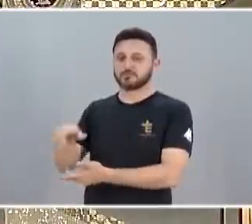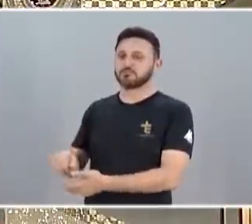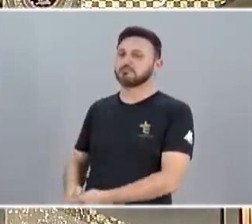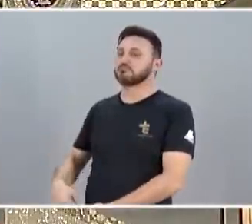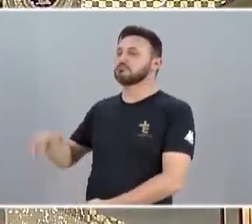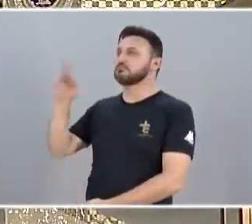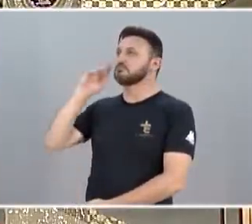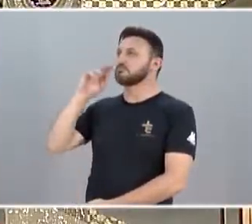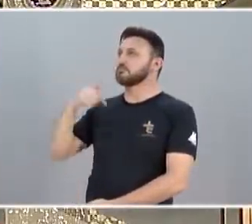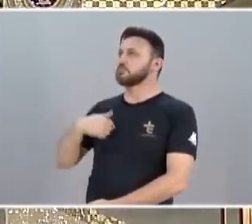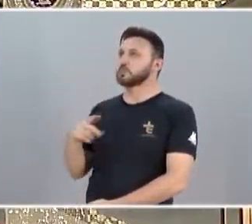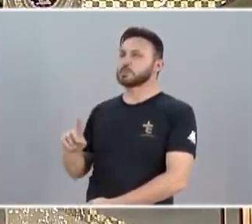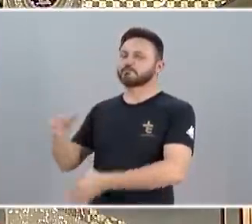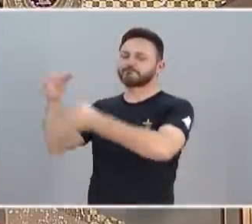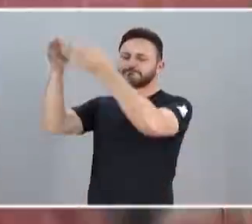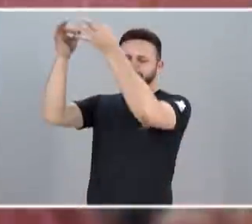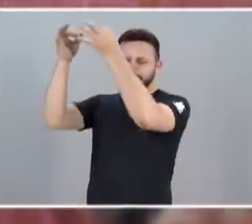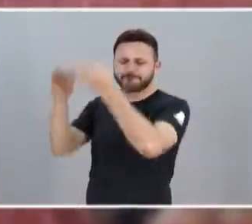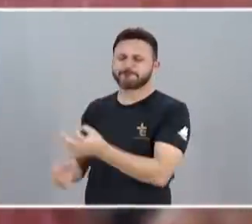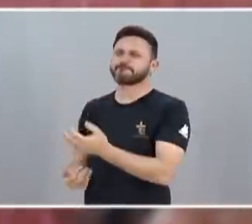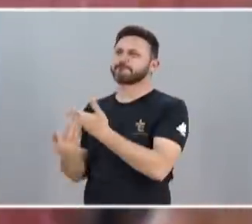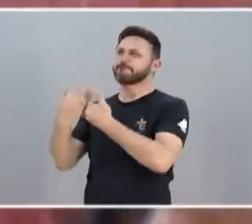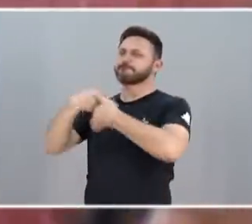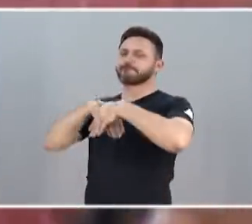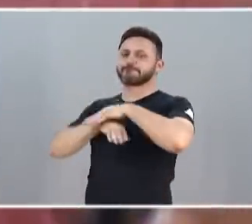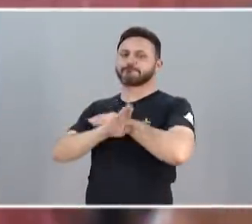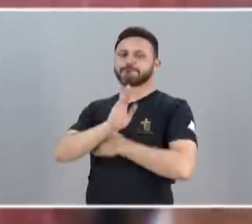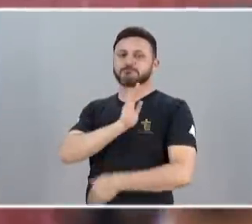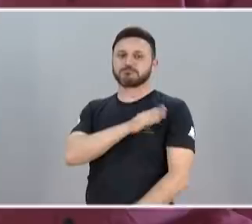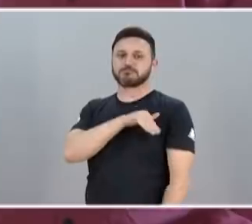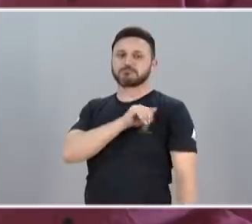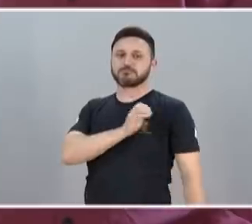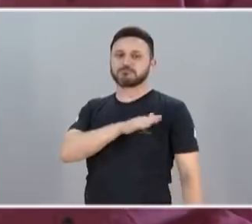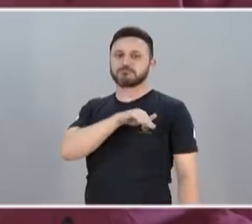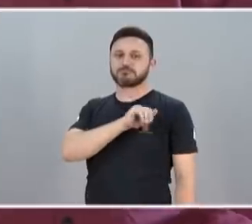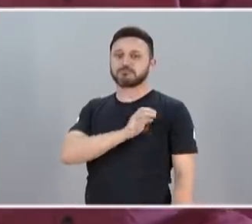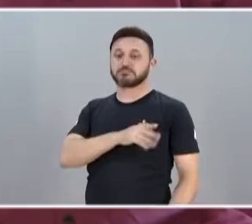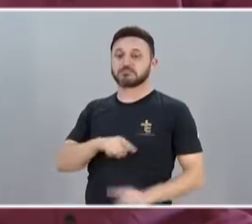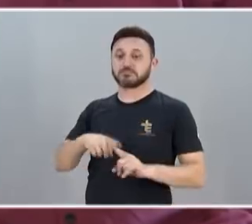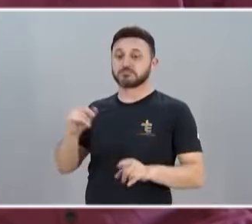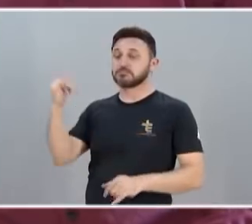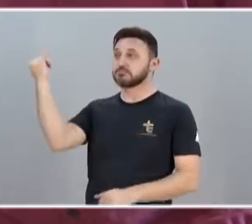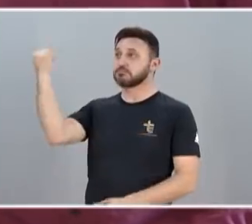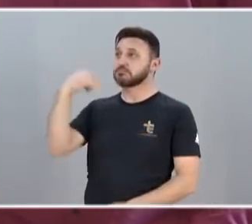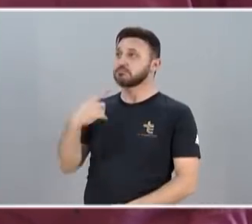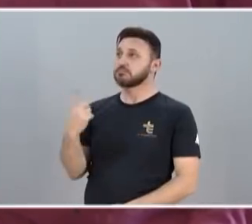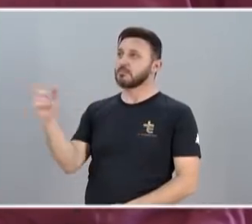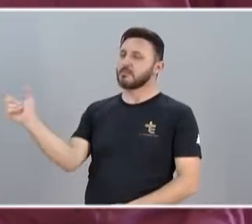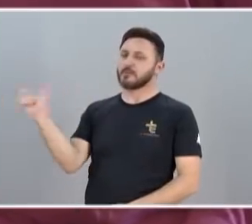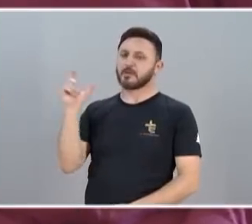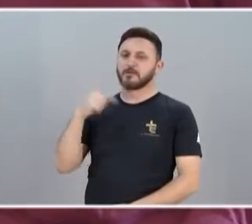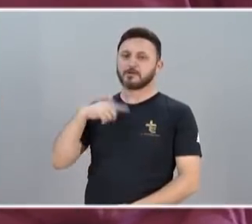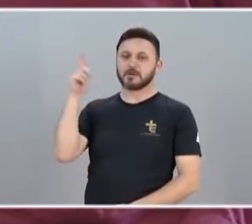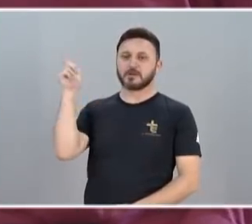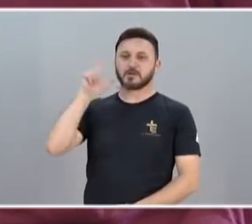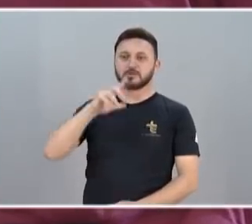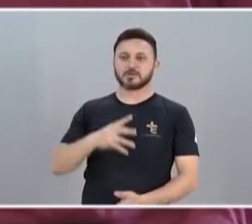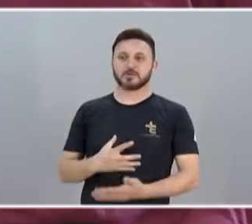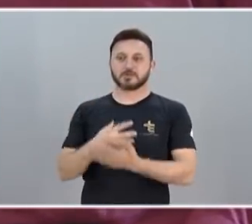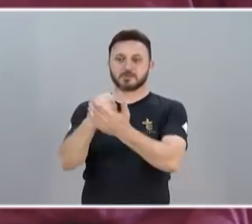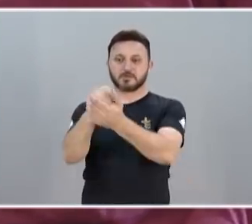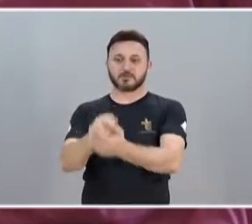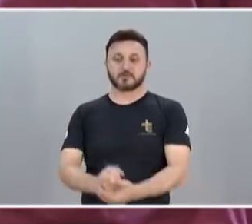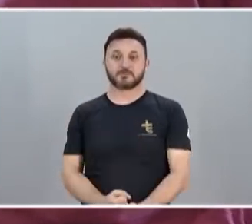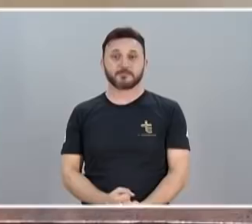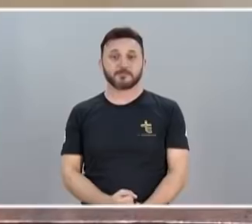tira o pecado do mundo. Senhor, eu não sou digna de que entreis em minha morada, mas dizei uma palavra e